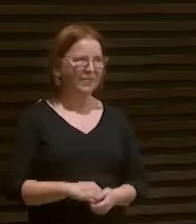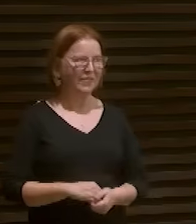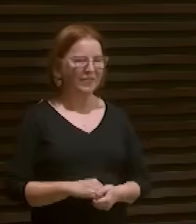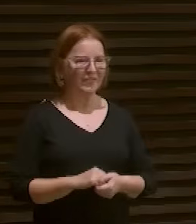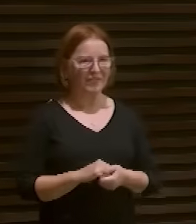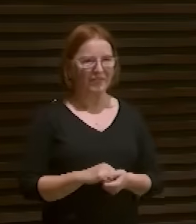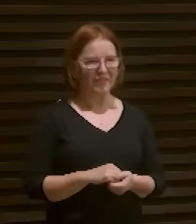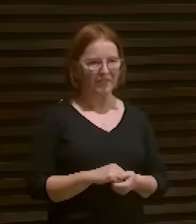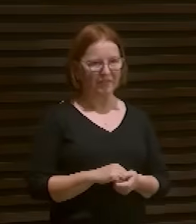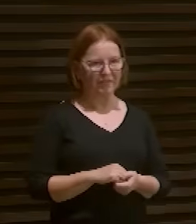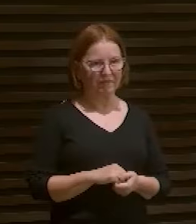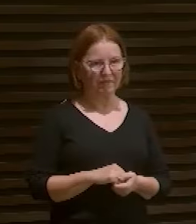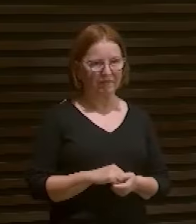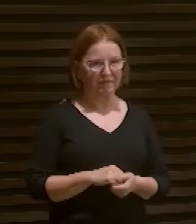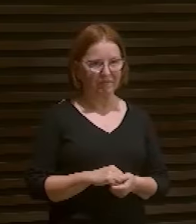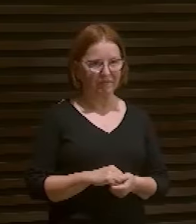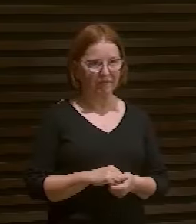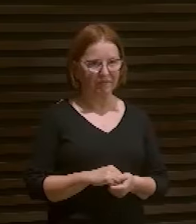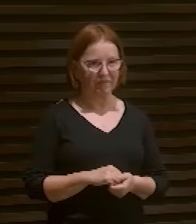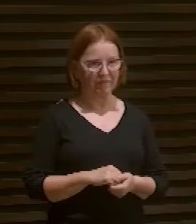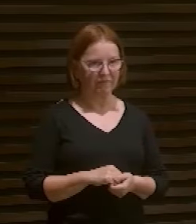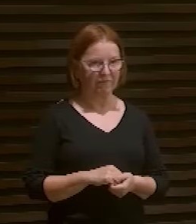ela tem